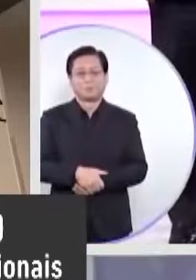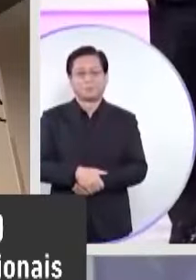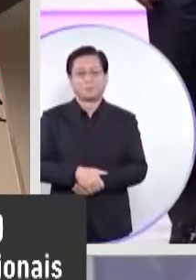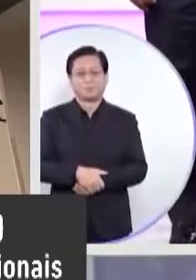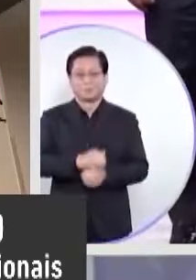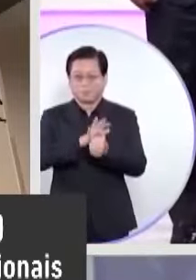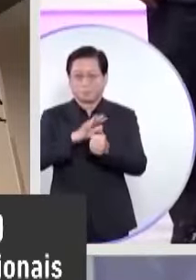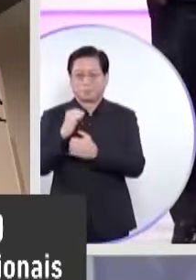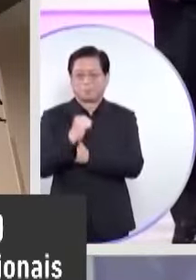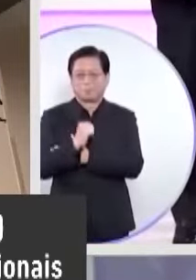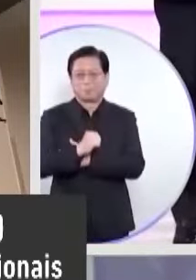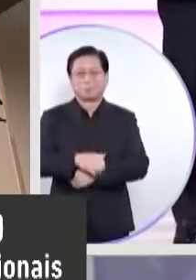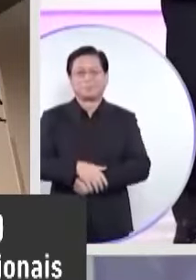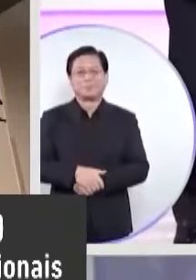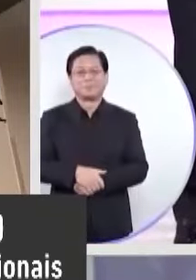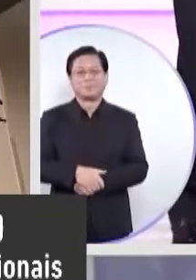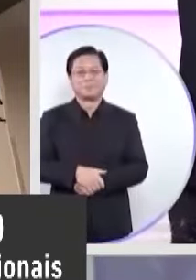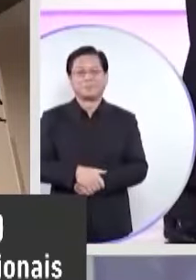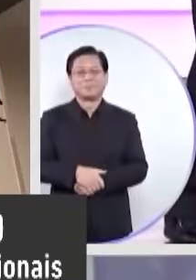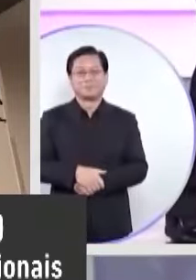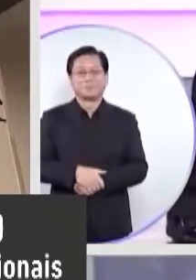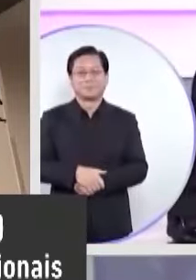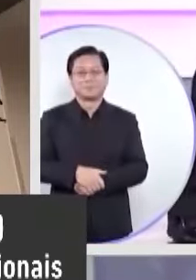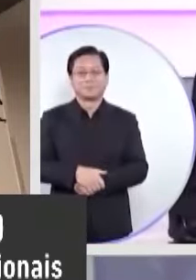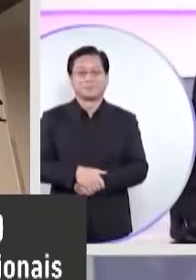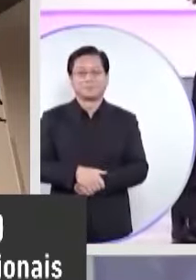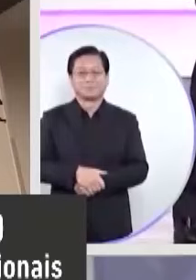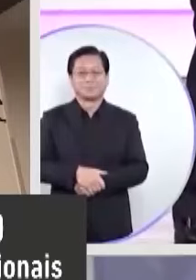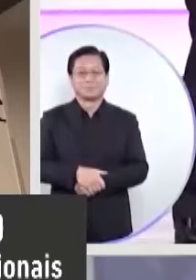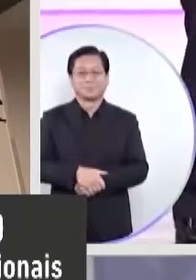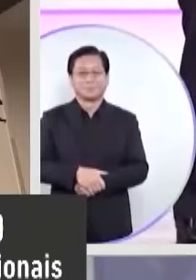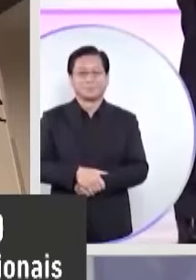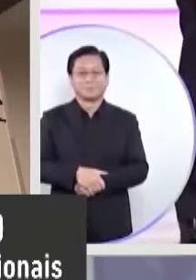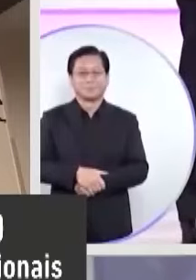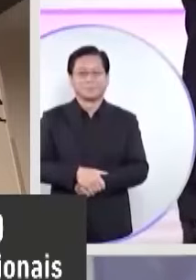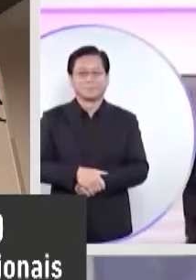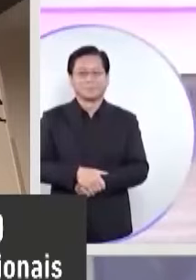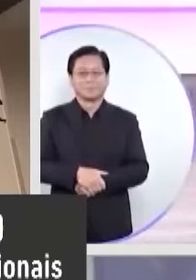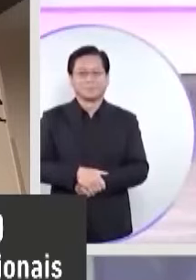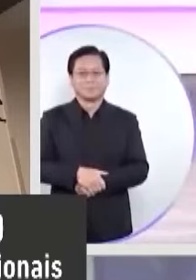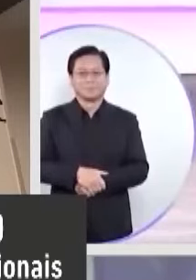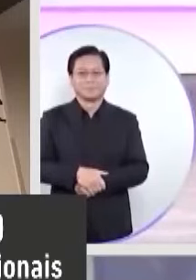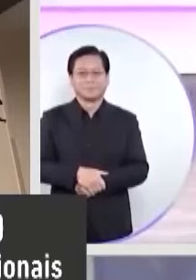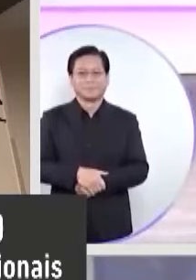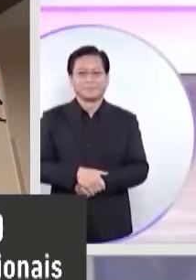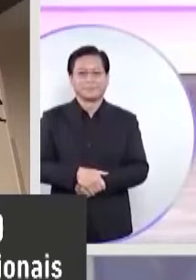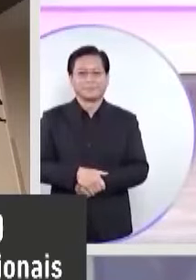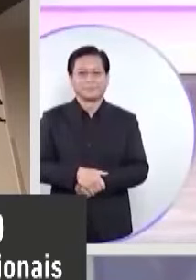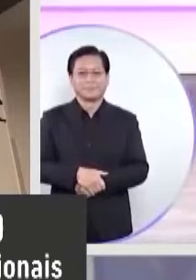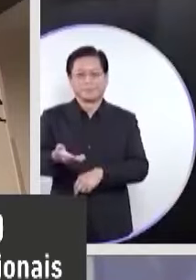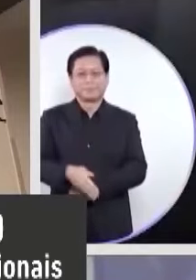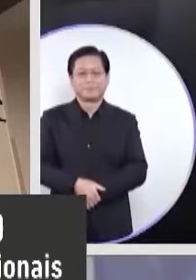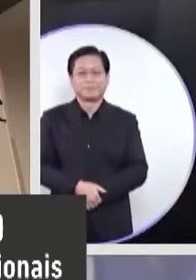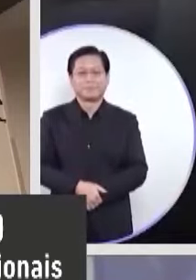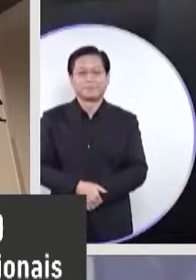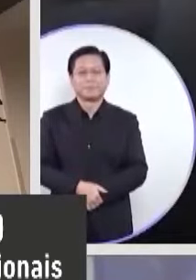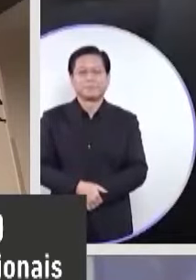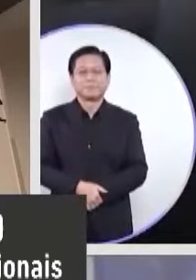laços com o Japão com os Estados Unidos e com eh os parceiros